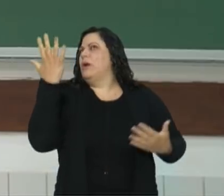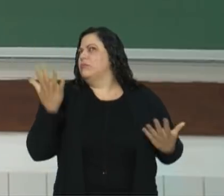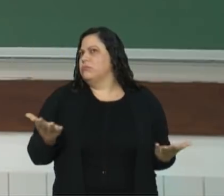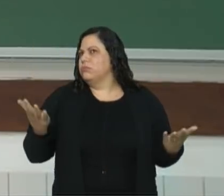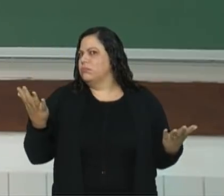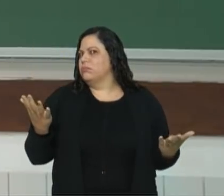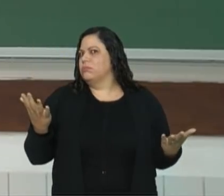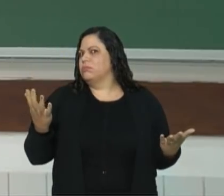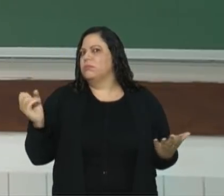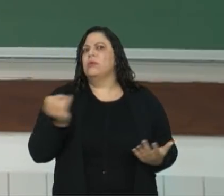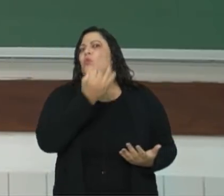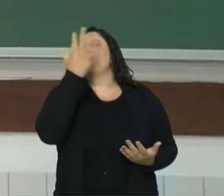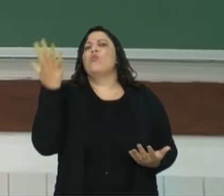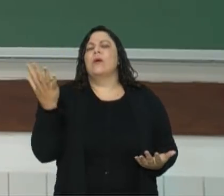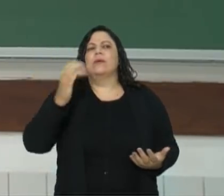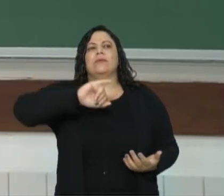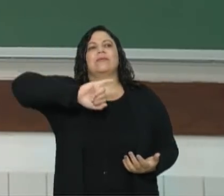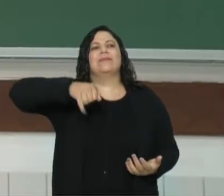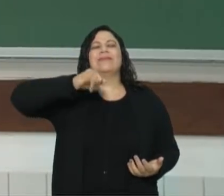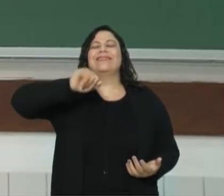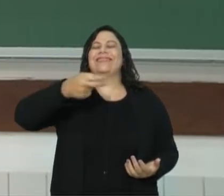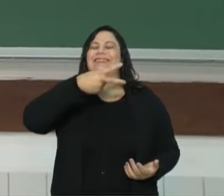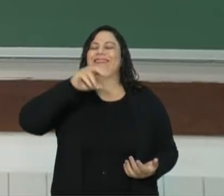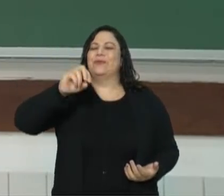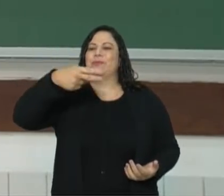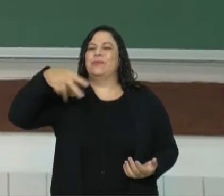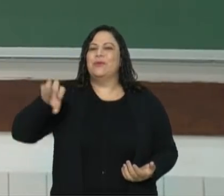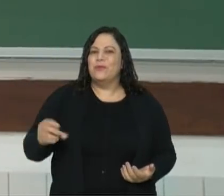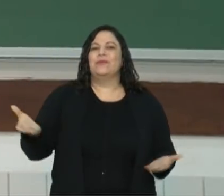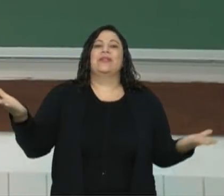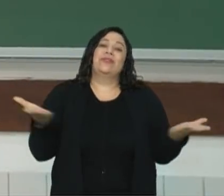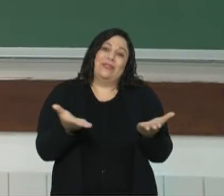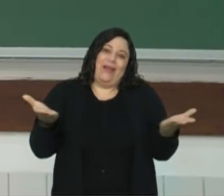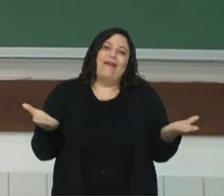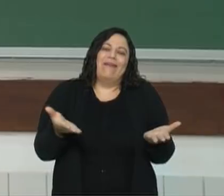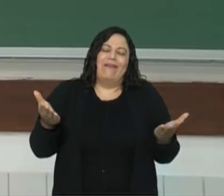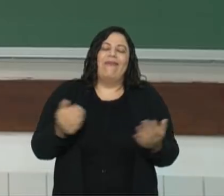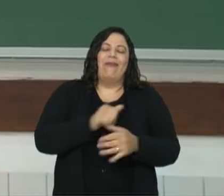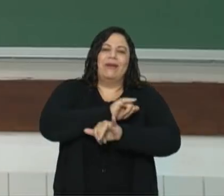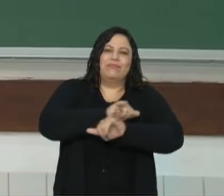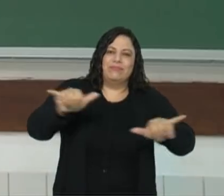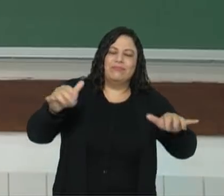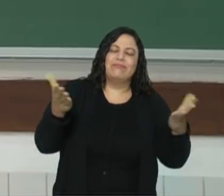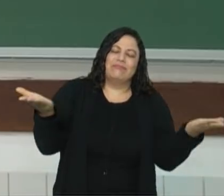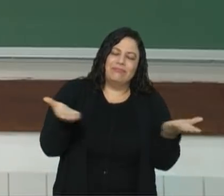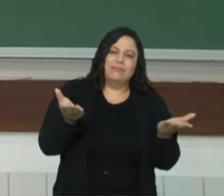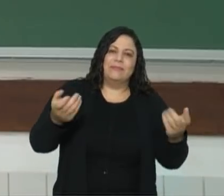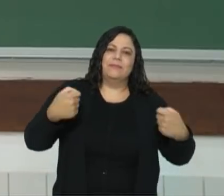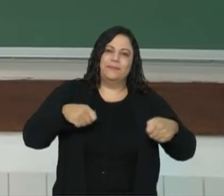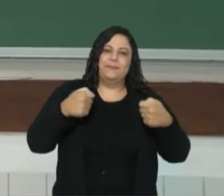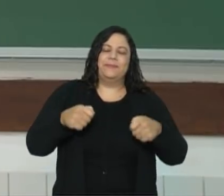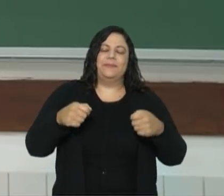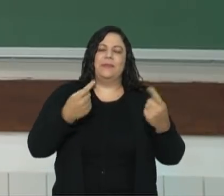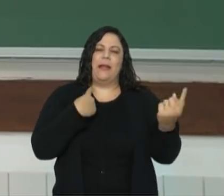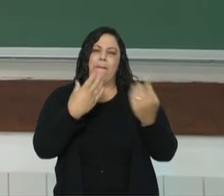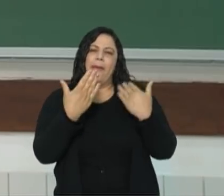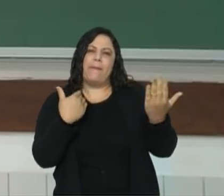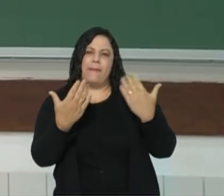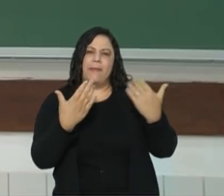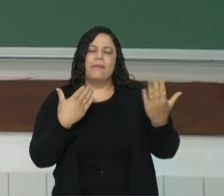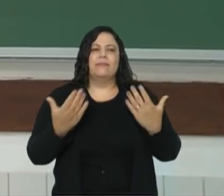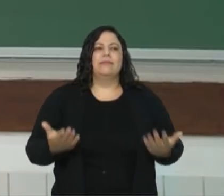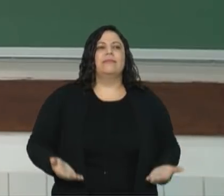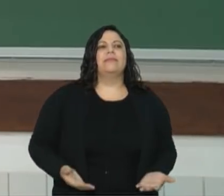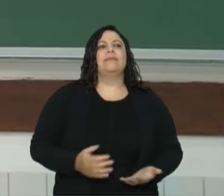Quando isso está ocorrendo? Em janeiro de 2020, já que esse ano é que a BNCC foi trazida aí para essa discussão, trouxe essa discussão